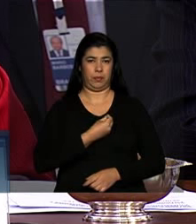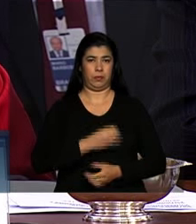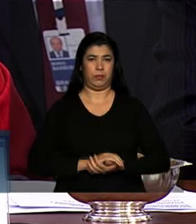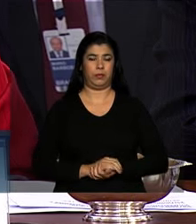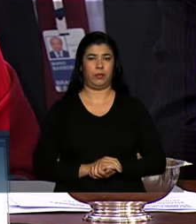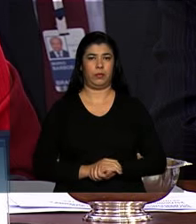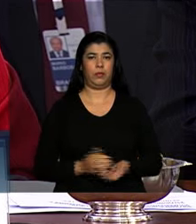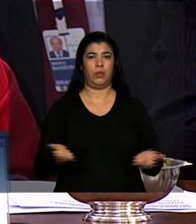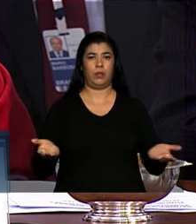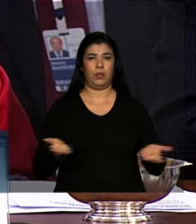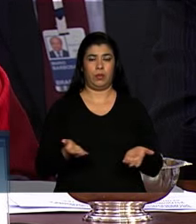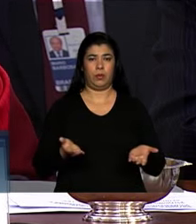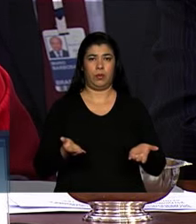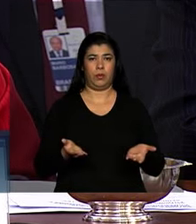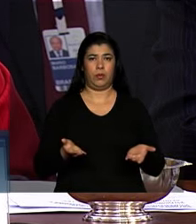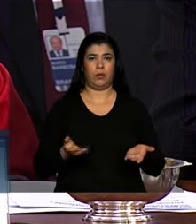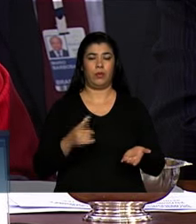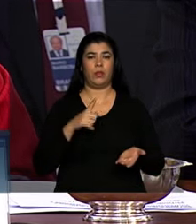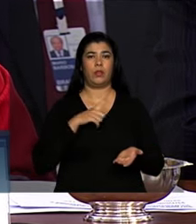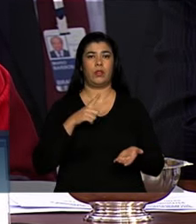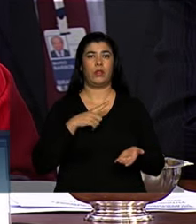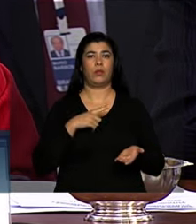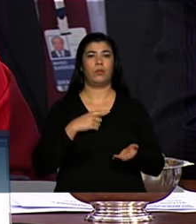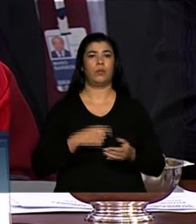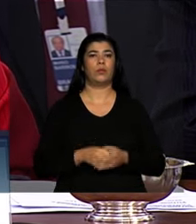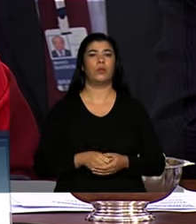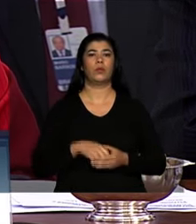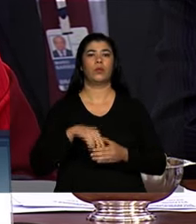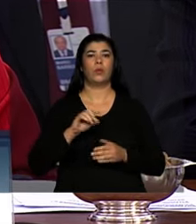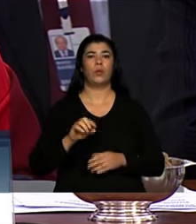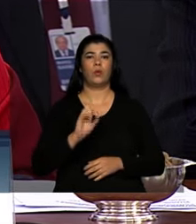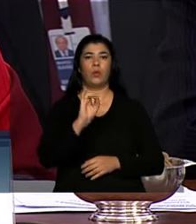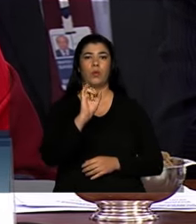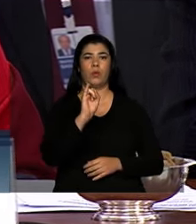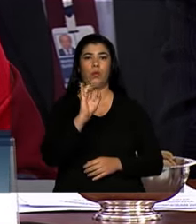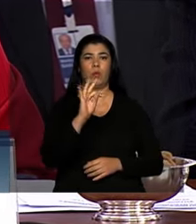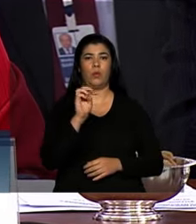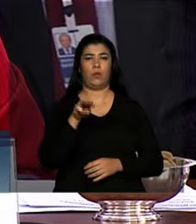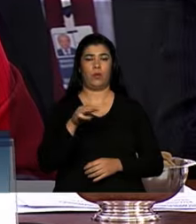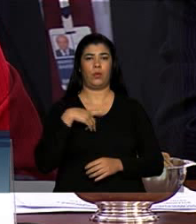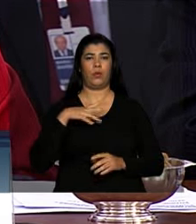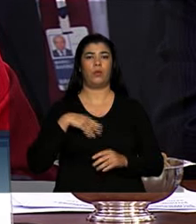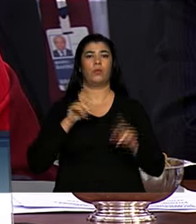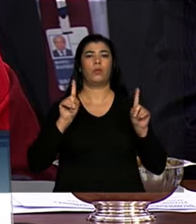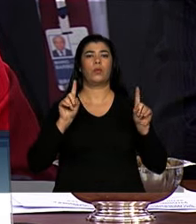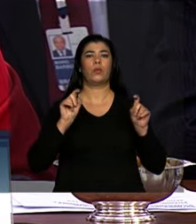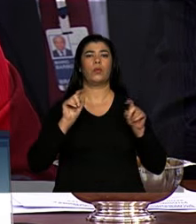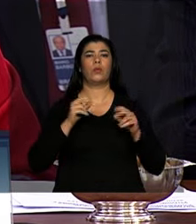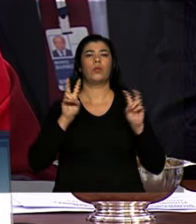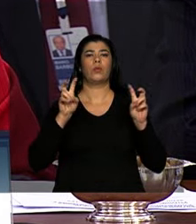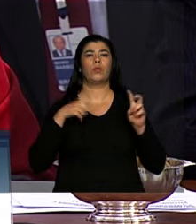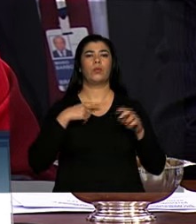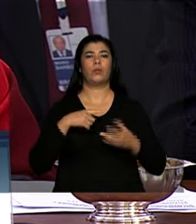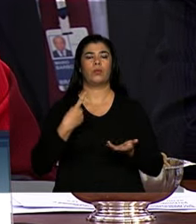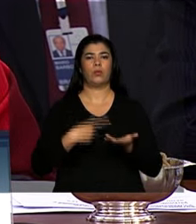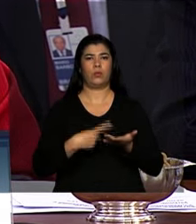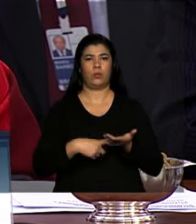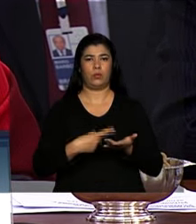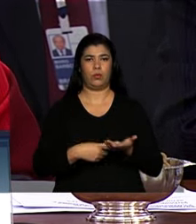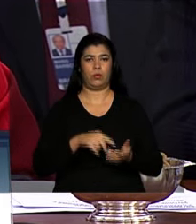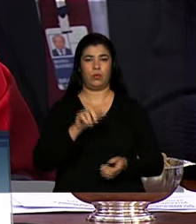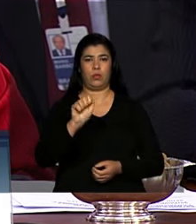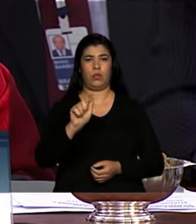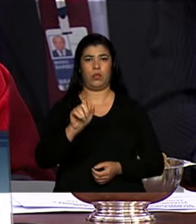Passo ao item da agenda que trata justamente do projeto de agenda que